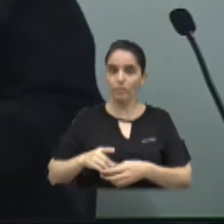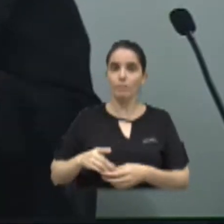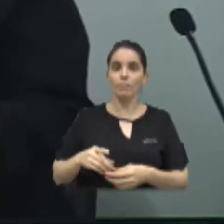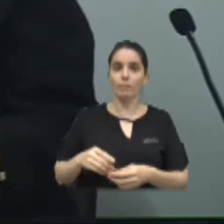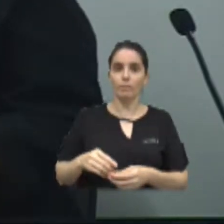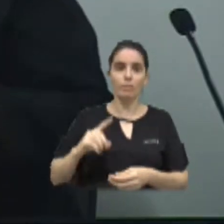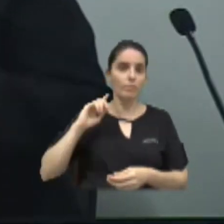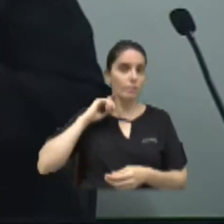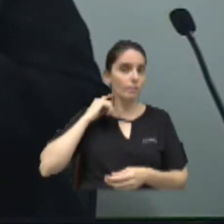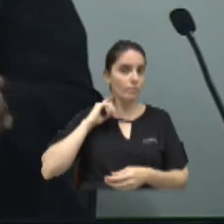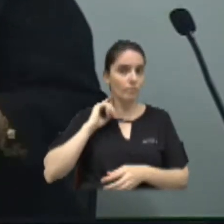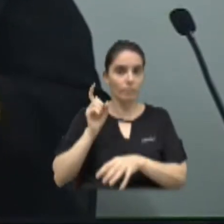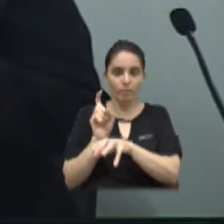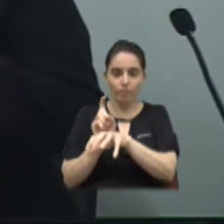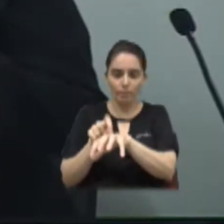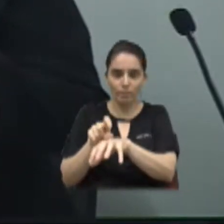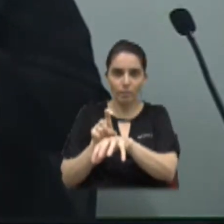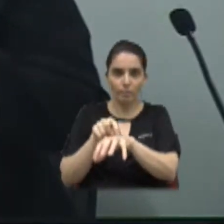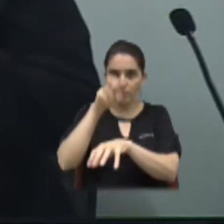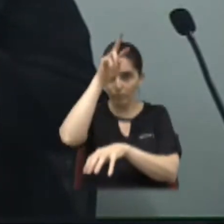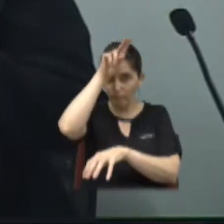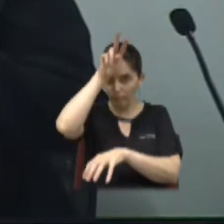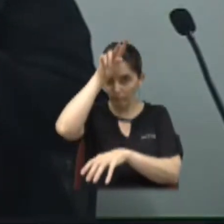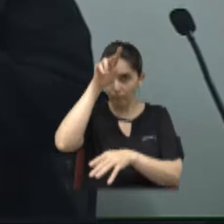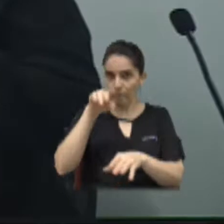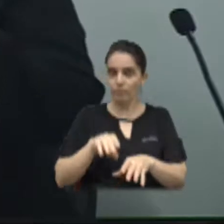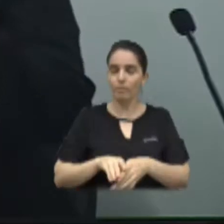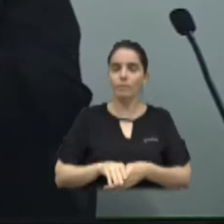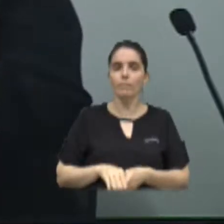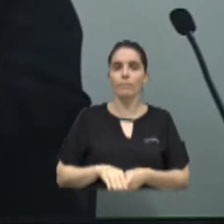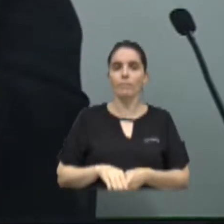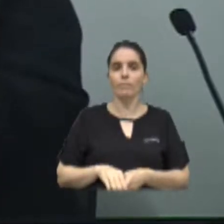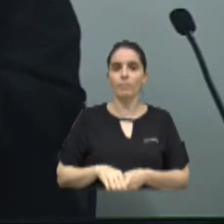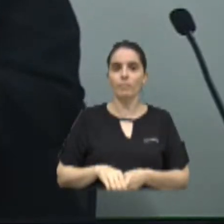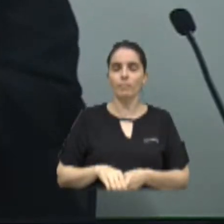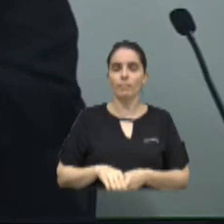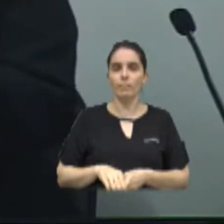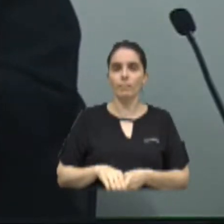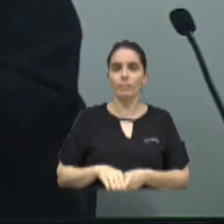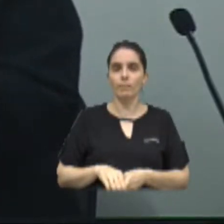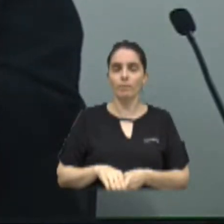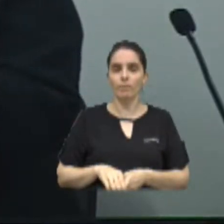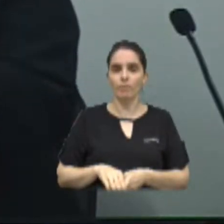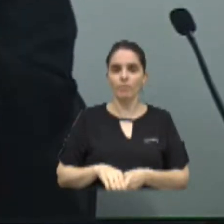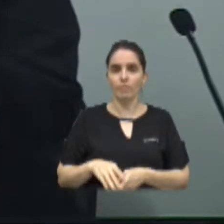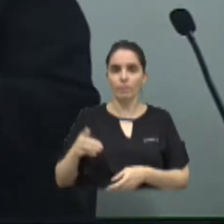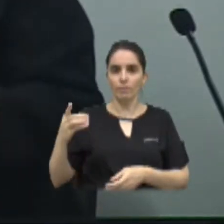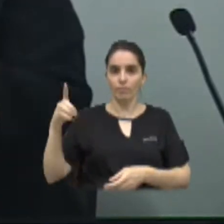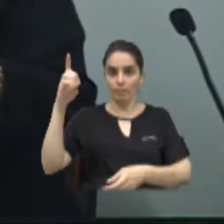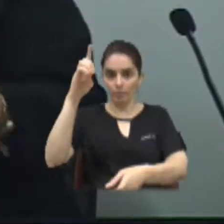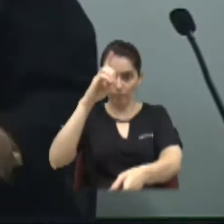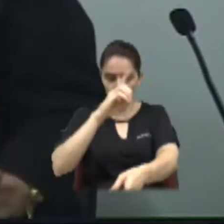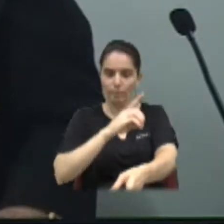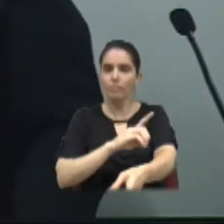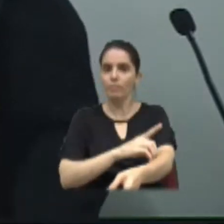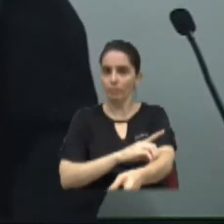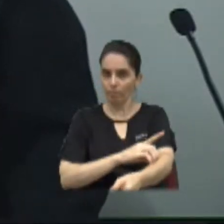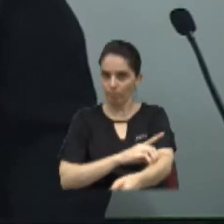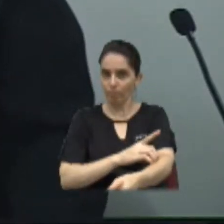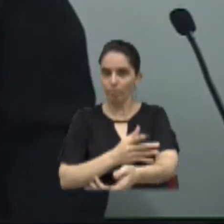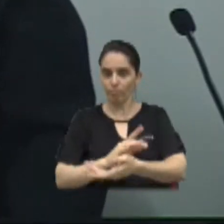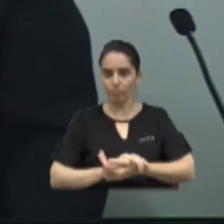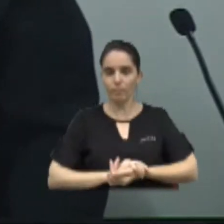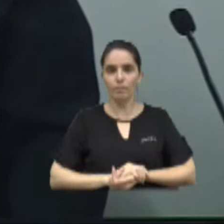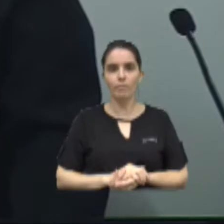lixo vai ter escorpião, barata, criadouros do próprio mosquito, enfim.